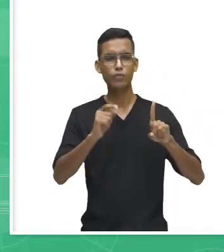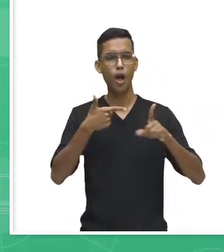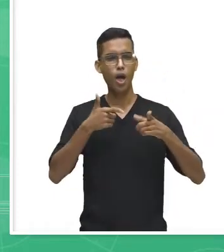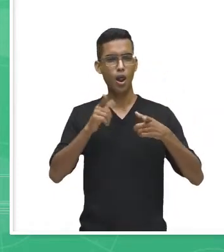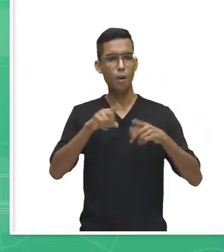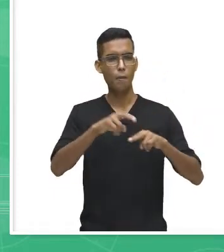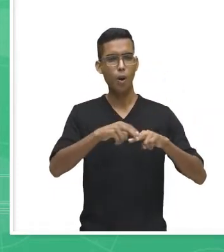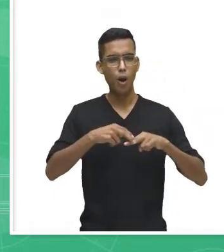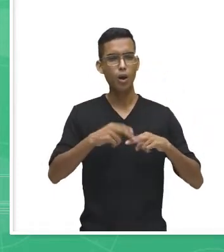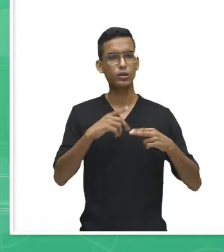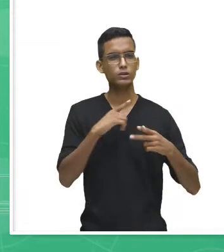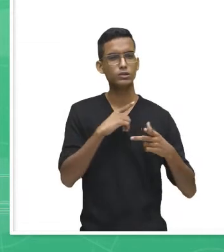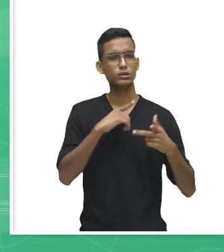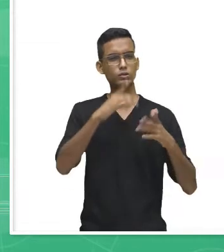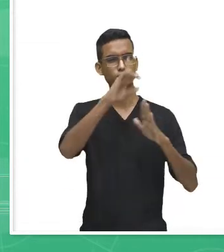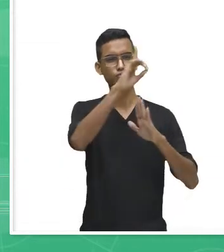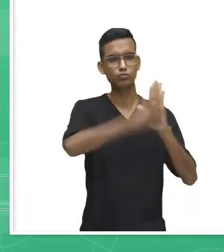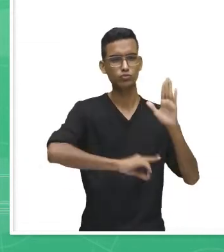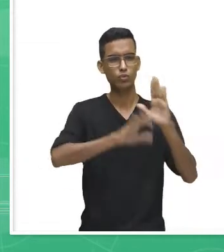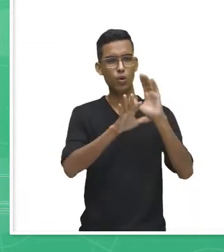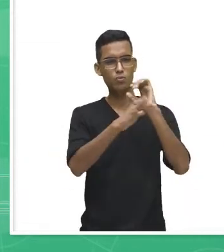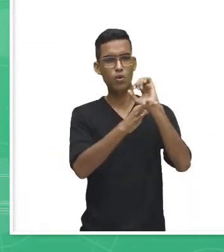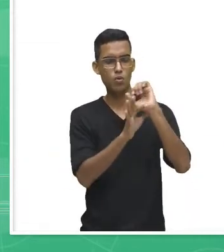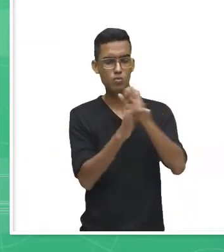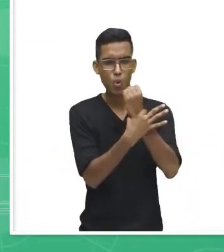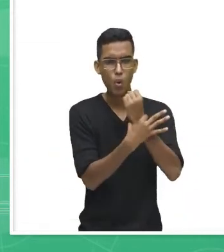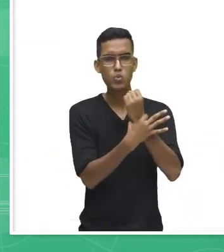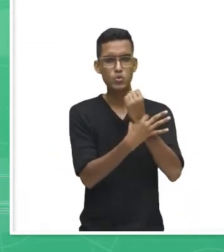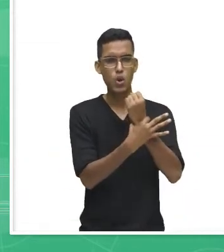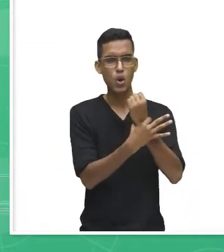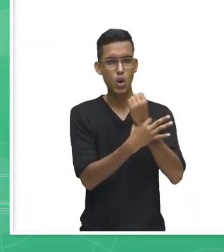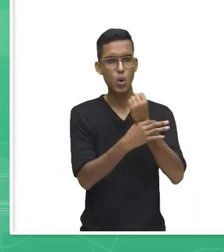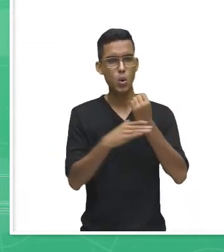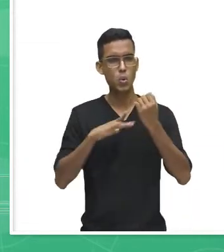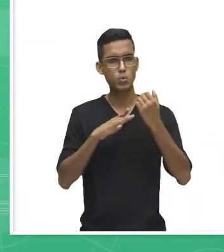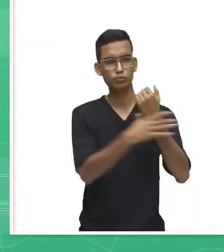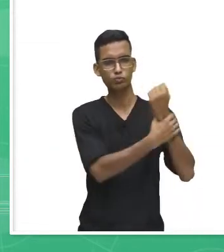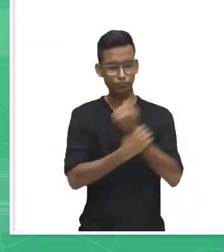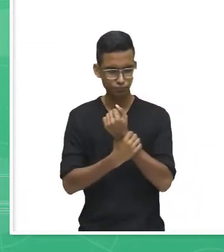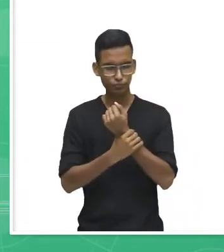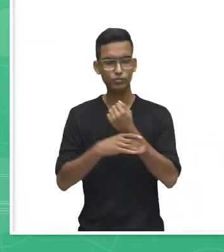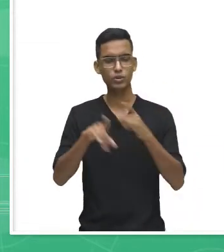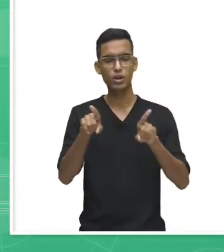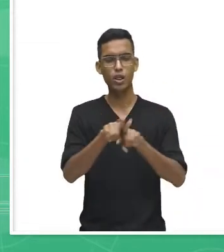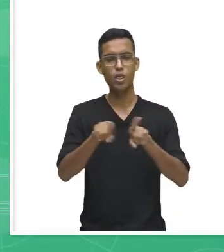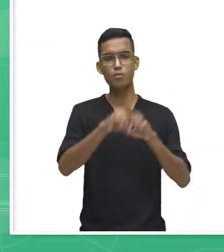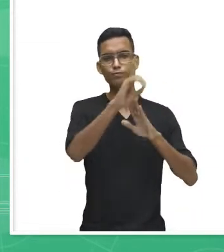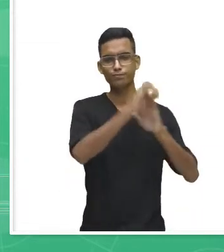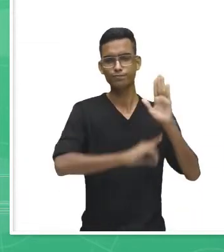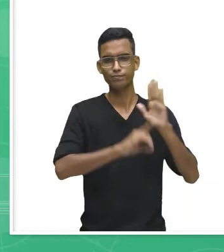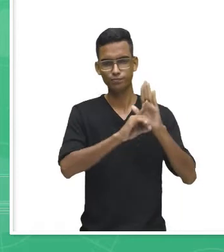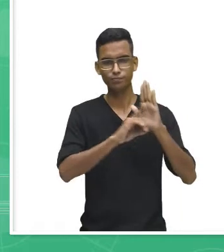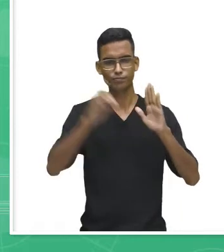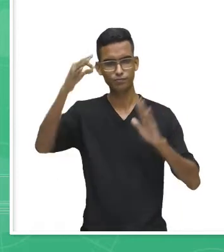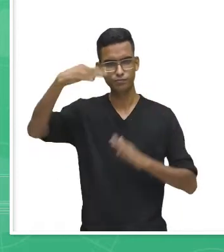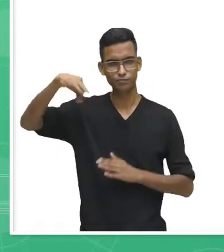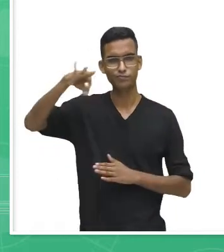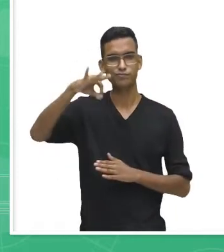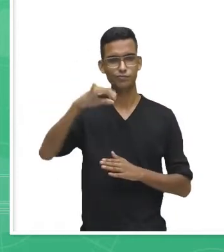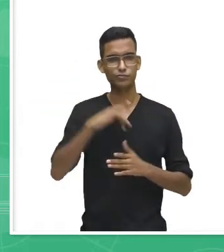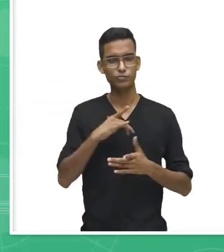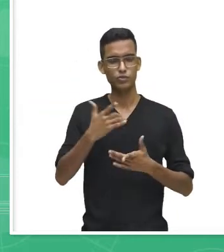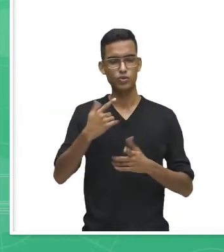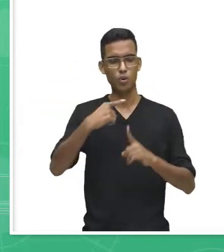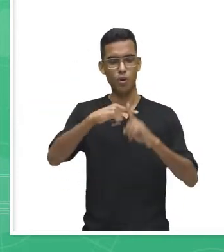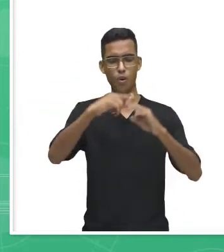pelo direito divino, ou seja, você tem a união aí do Estado, essa monarquia absolutista, da Igreja, que era